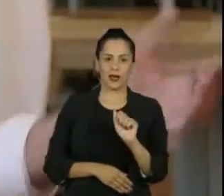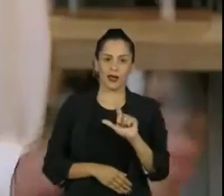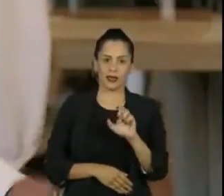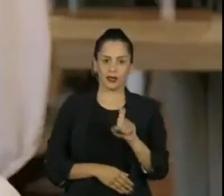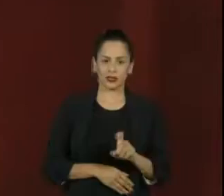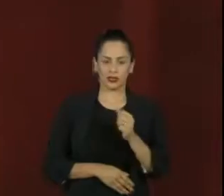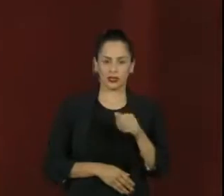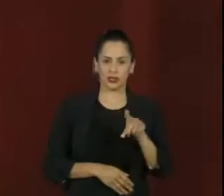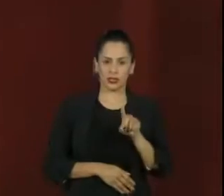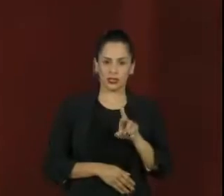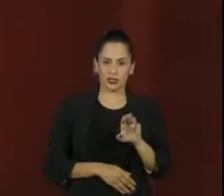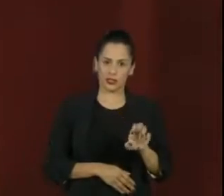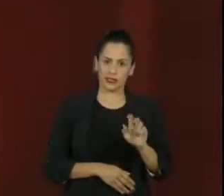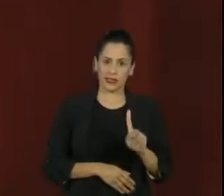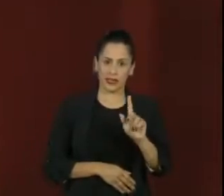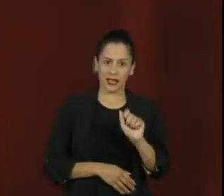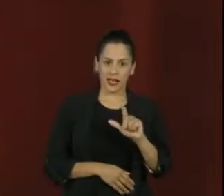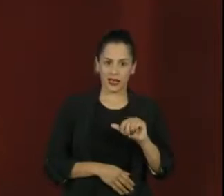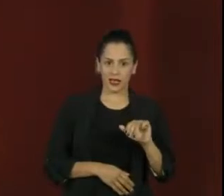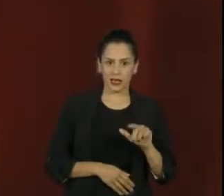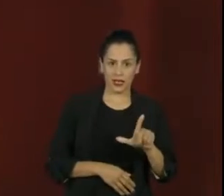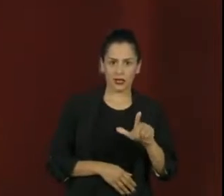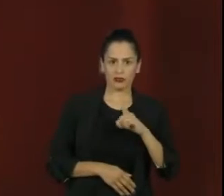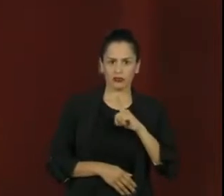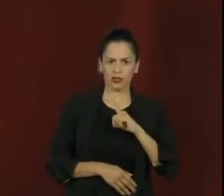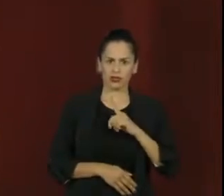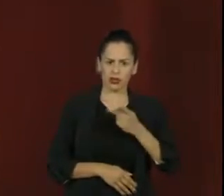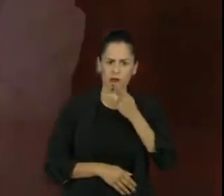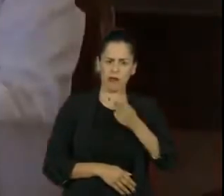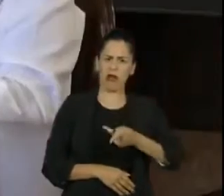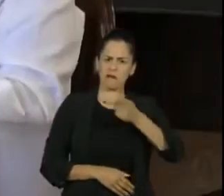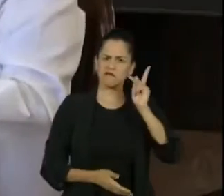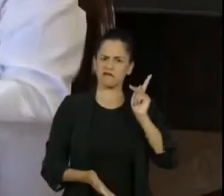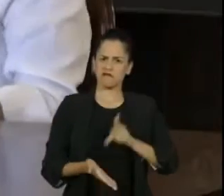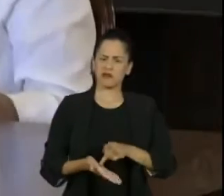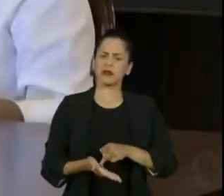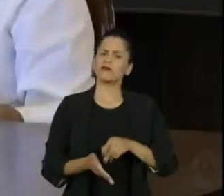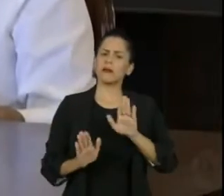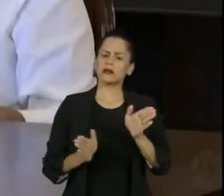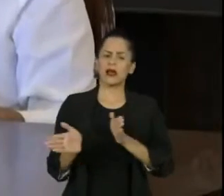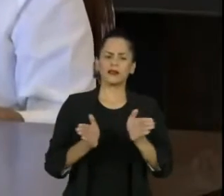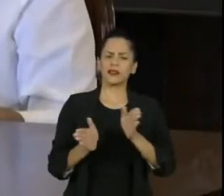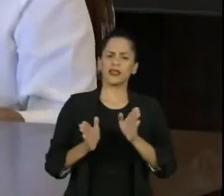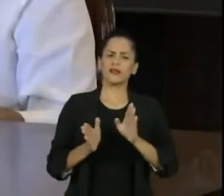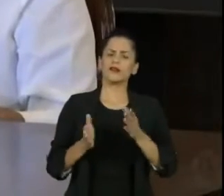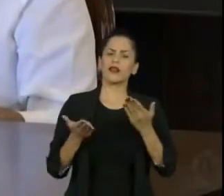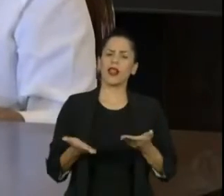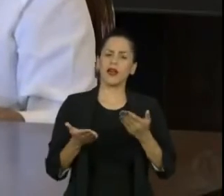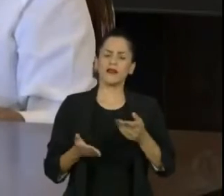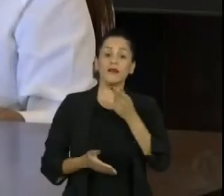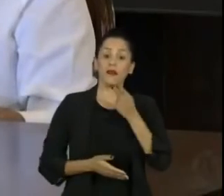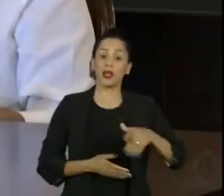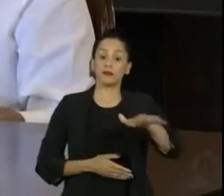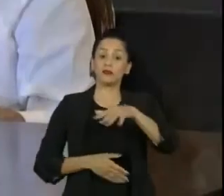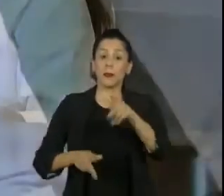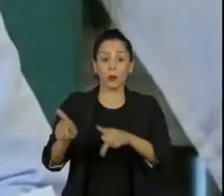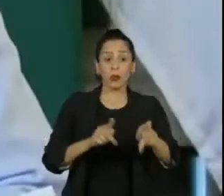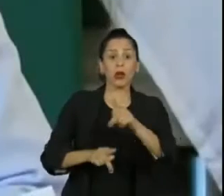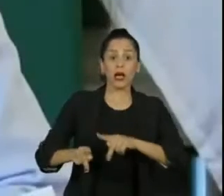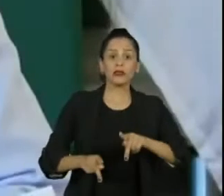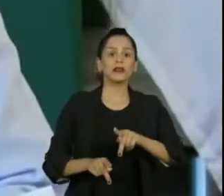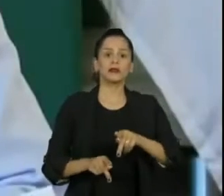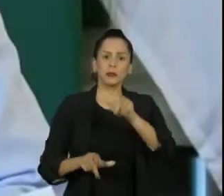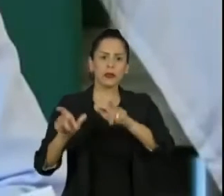A fala dura e numa linguagem acessível a todos os setores da população é apontada como um dos fatores que lhe garantem